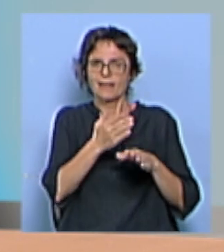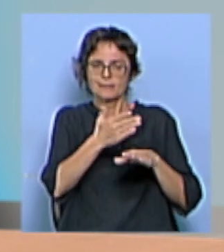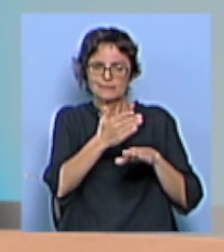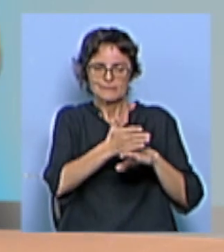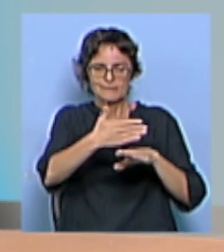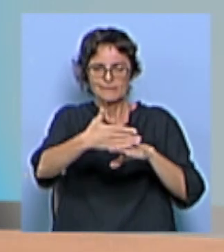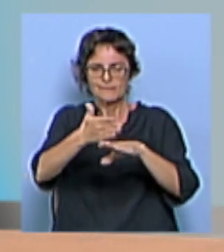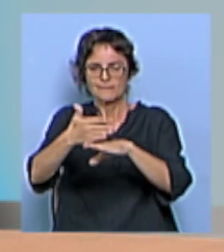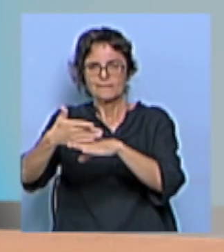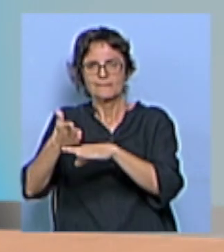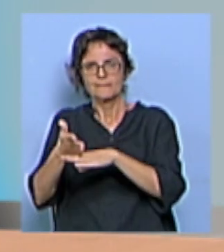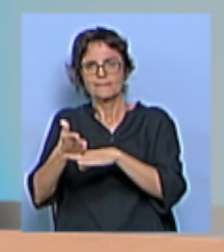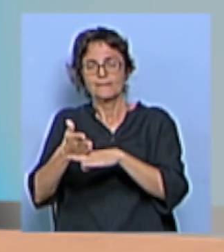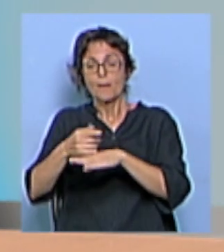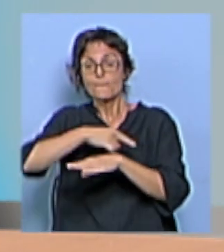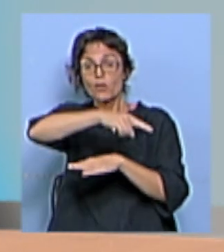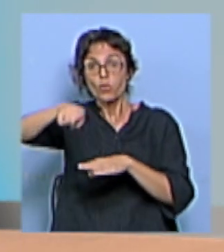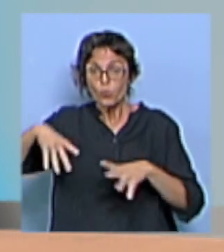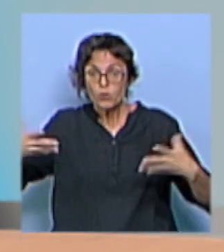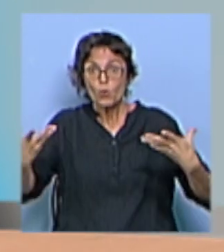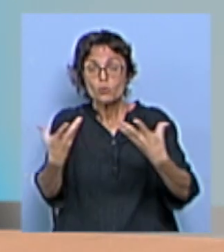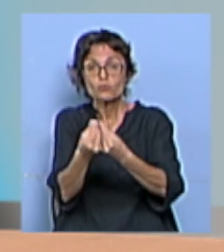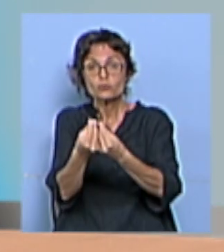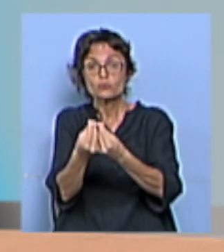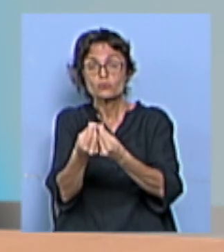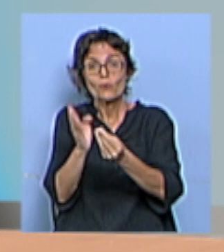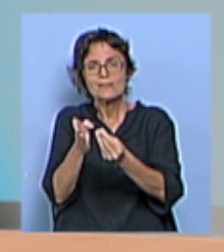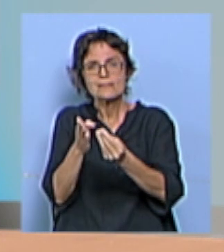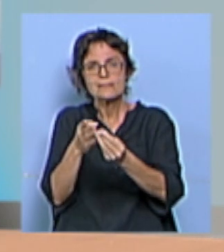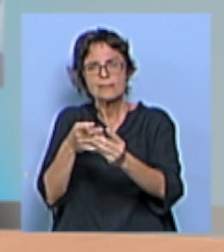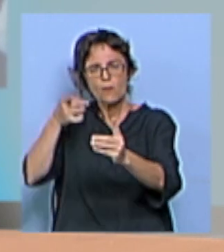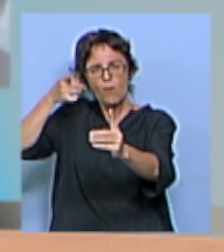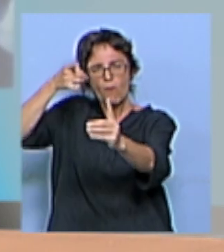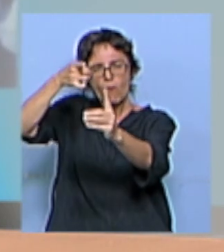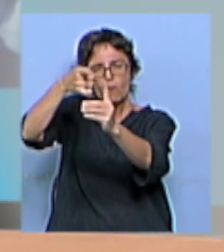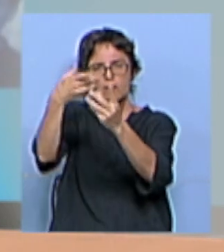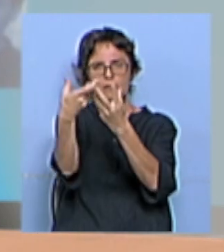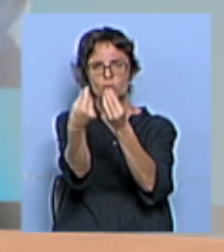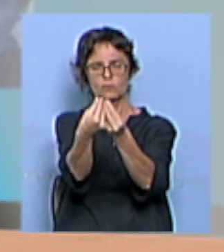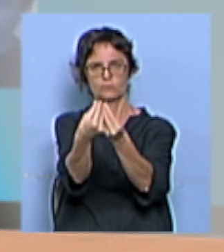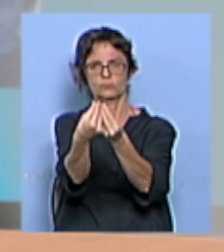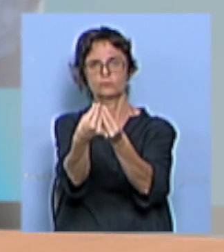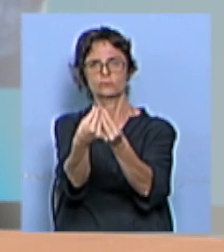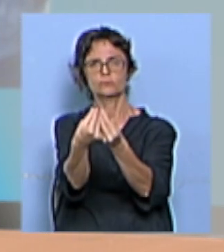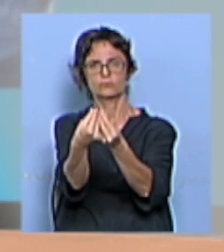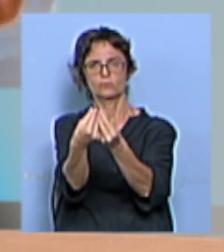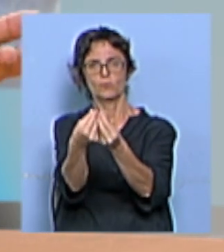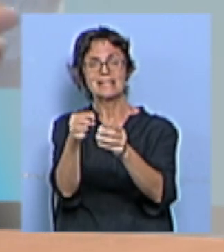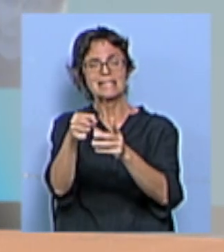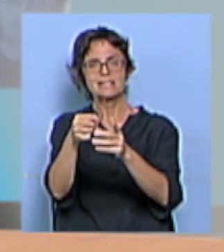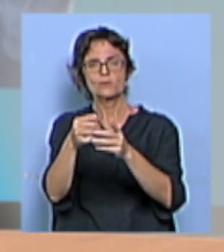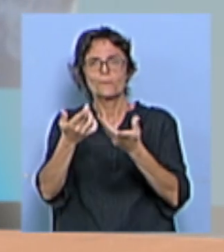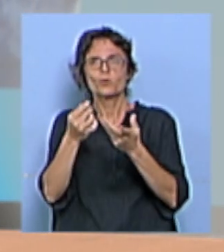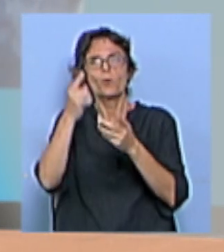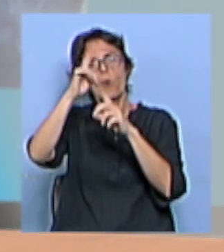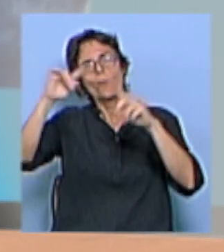parcelares precisam depois de um horizonte último que os engloba todos, numa espécie de sinfonia de sentido. Mas, claro,